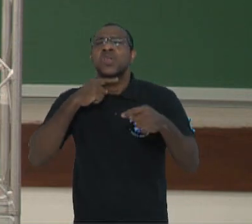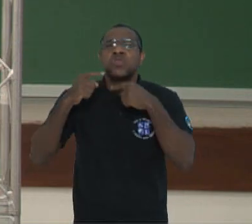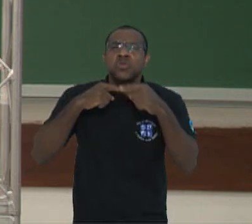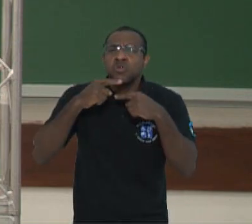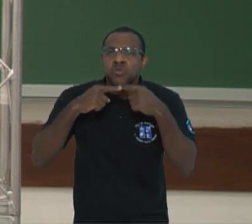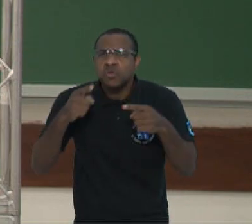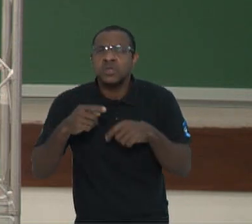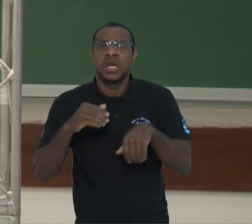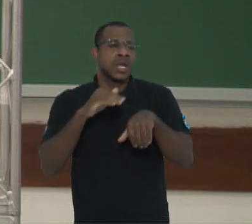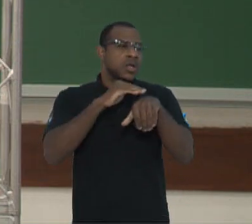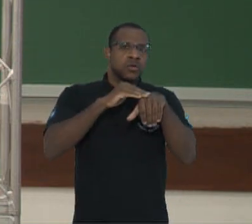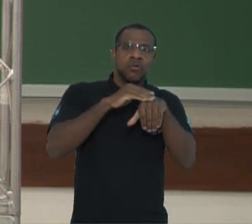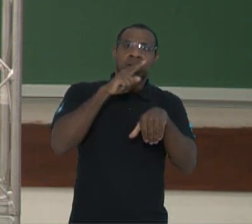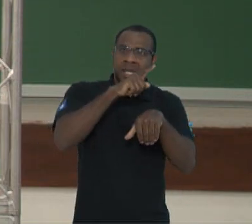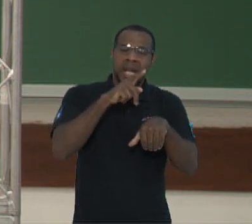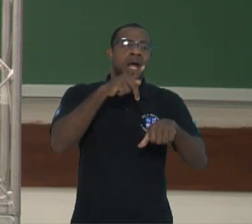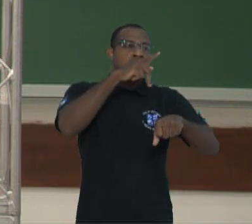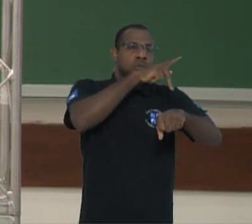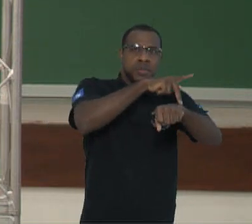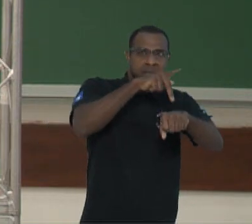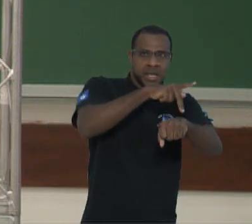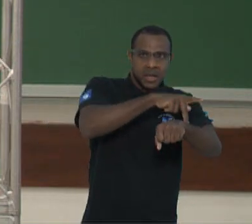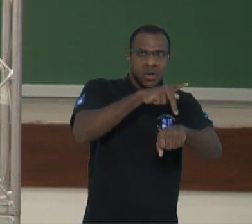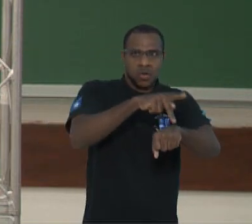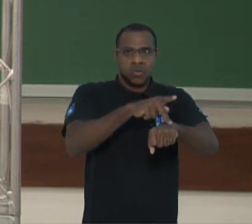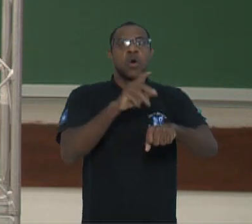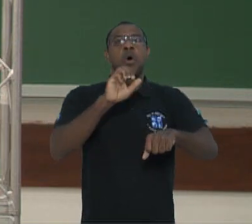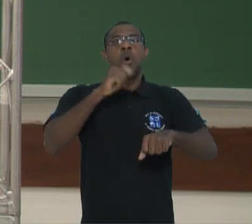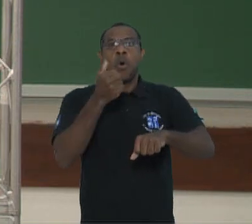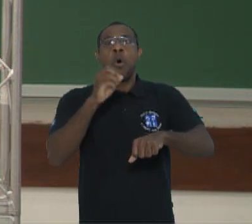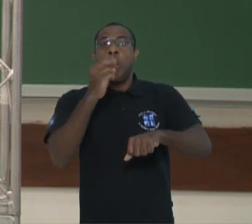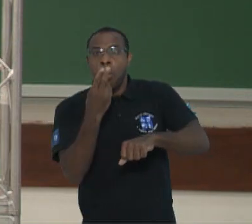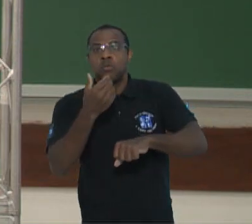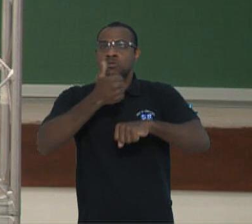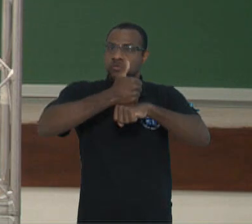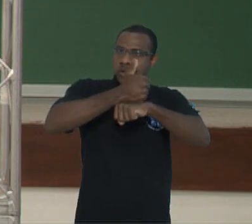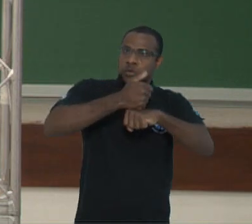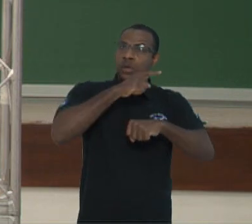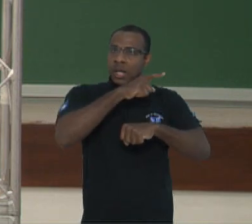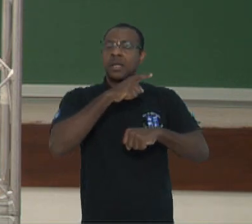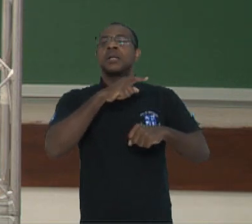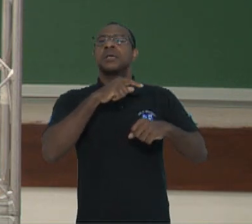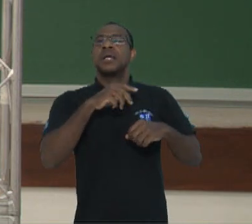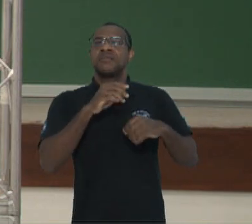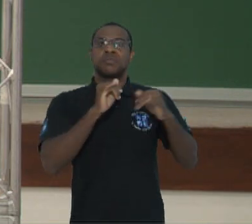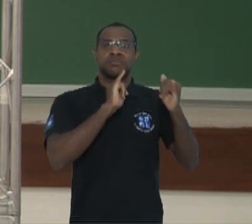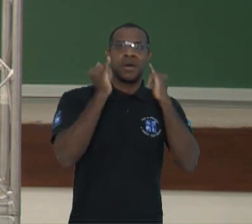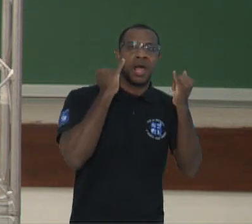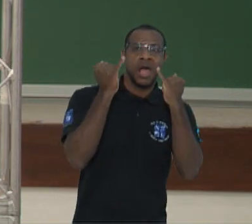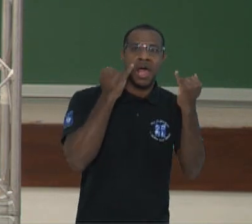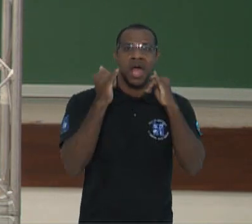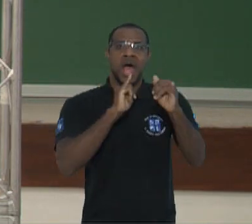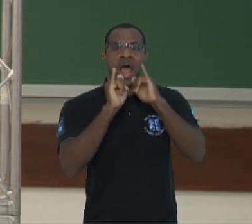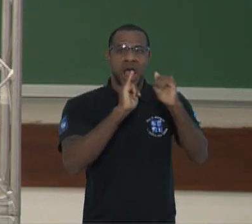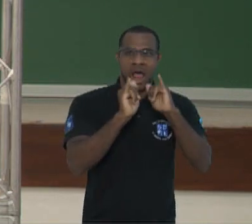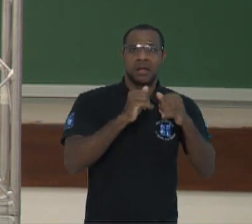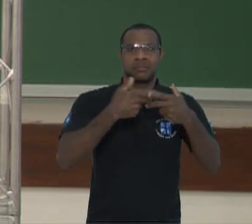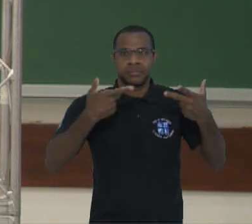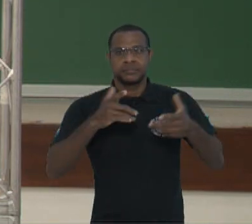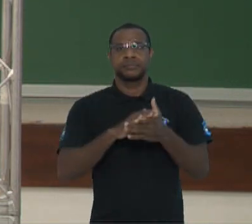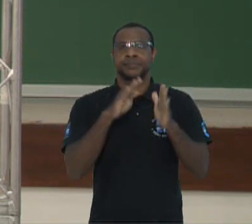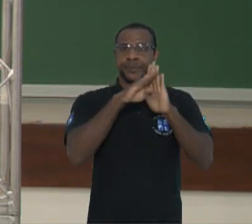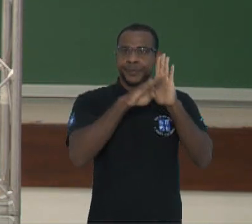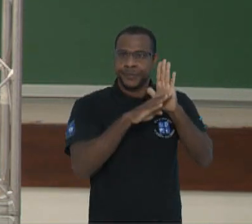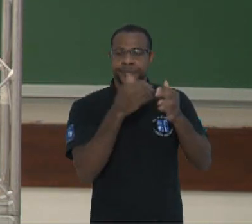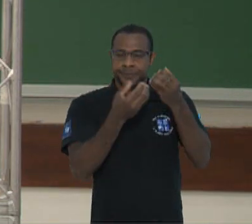ideia com a equipe pedagógica, troca uma ideia com a direção da sua escola, porque eles vão dar essas orientações para vocês. Outra coisa, quem